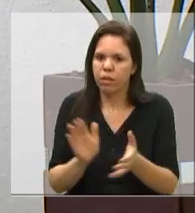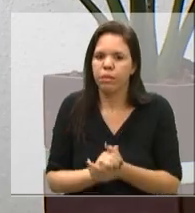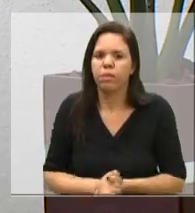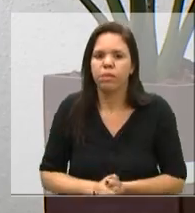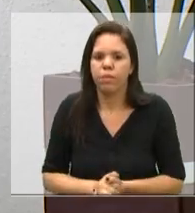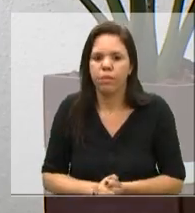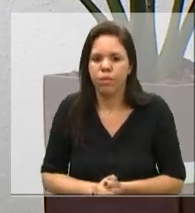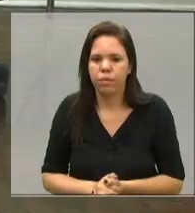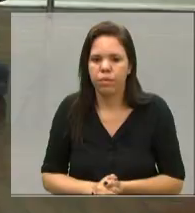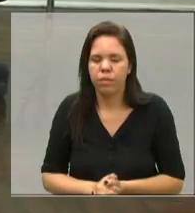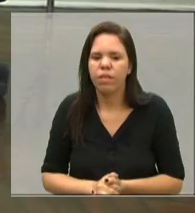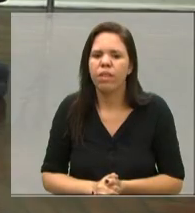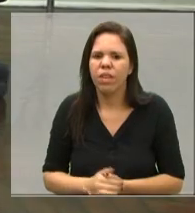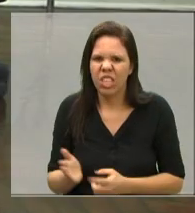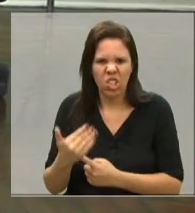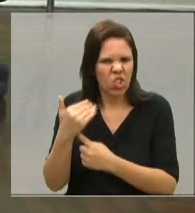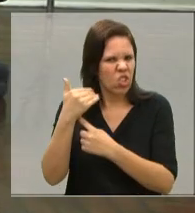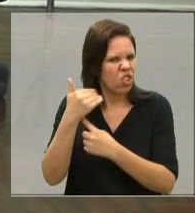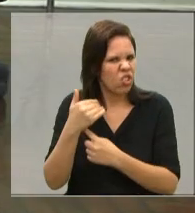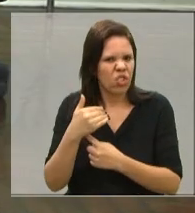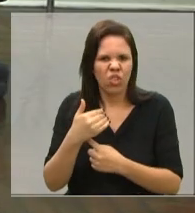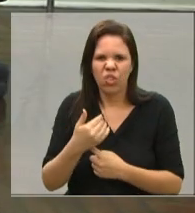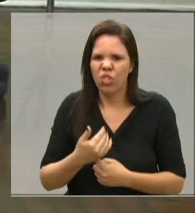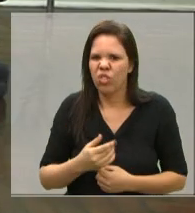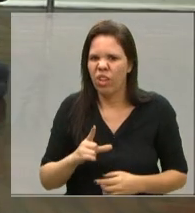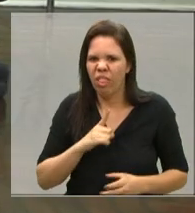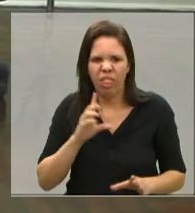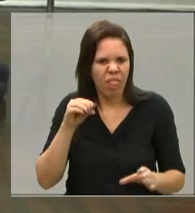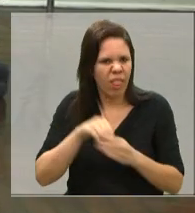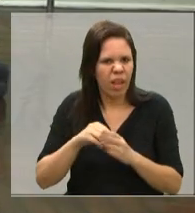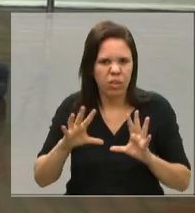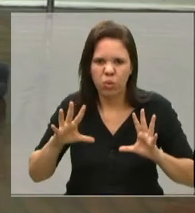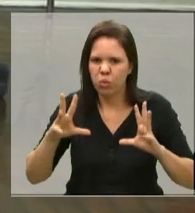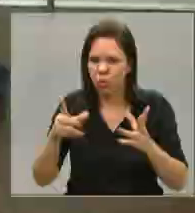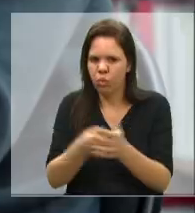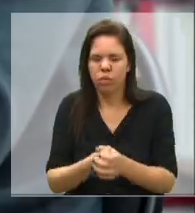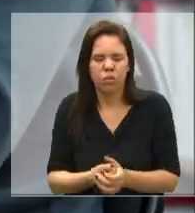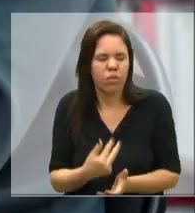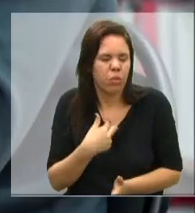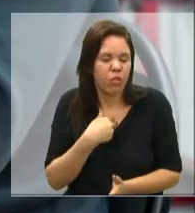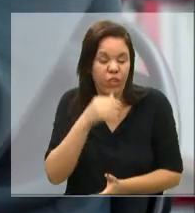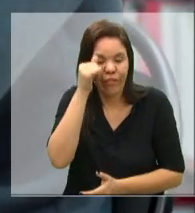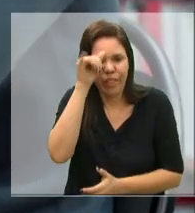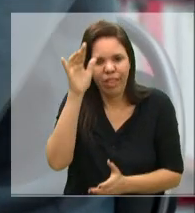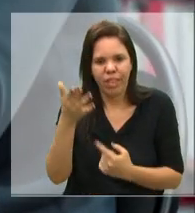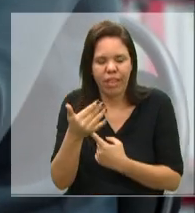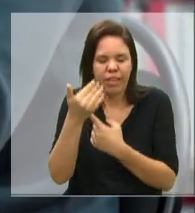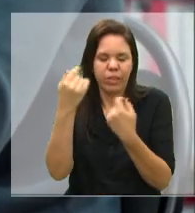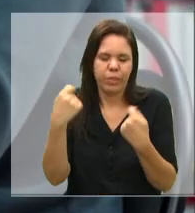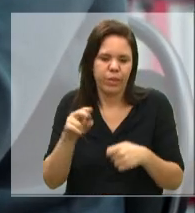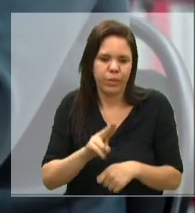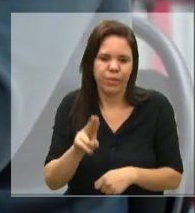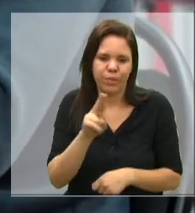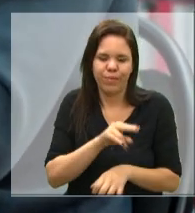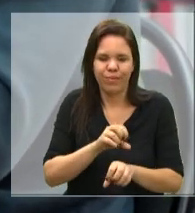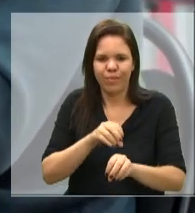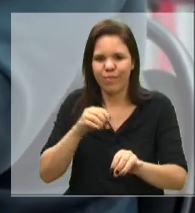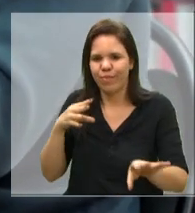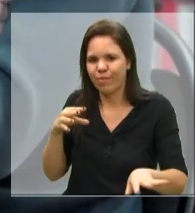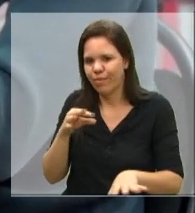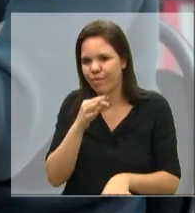tecnologia está presente em tudo, exatamente, né? Não ia ficar de fora do ensino. E talvez o grande barato da EAD, a